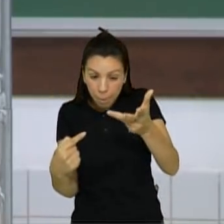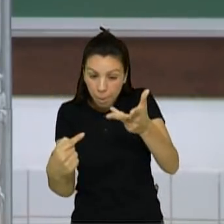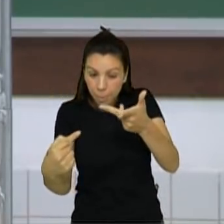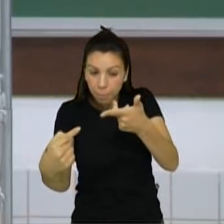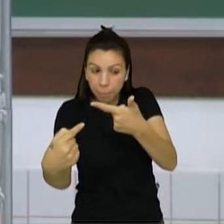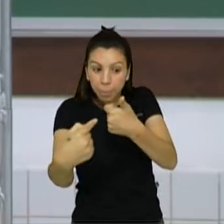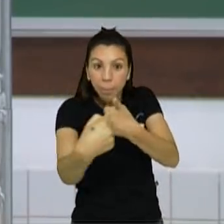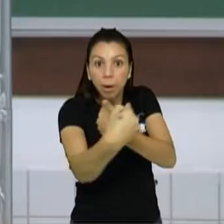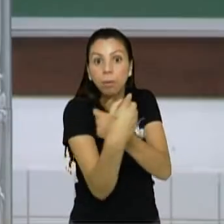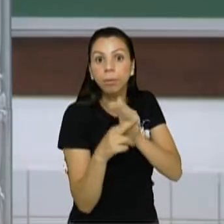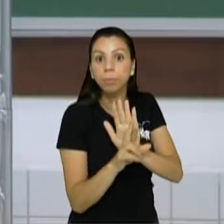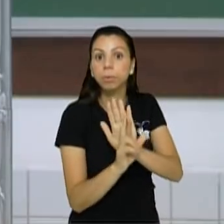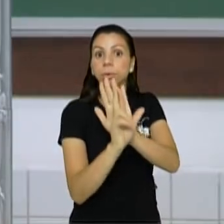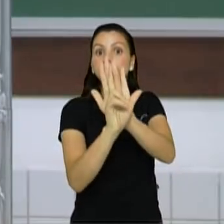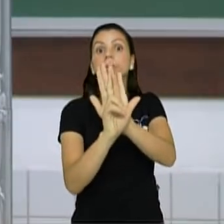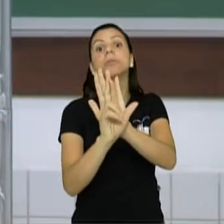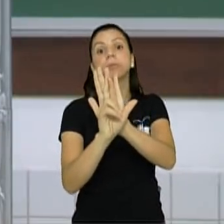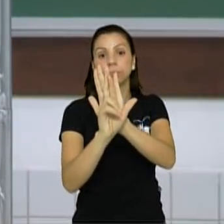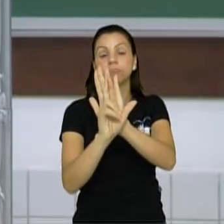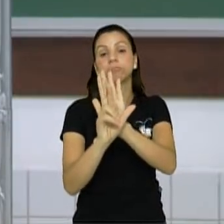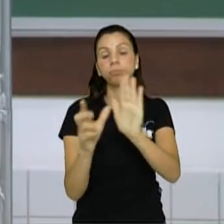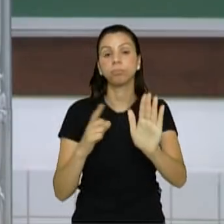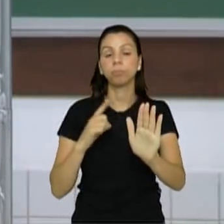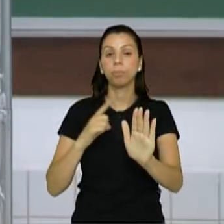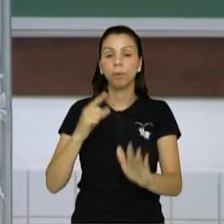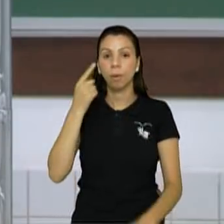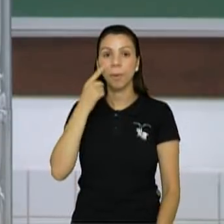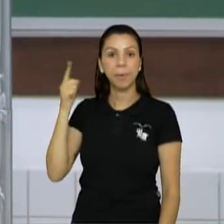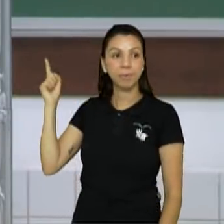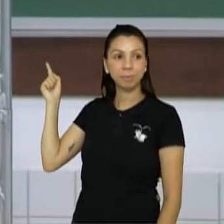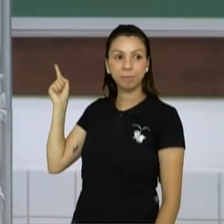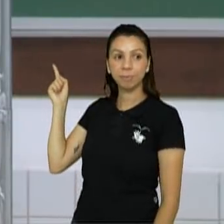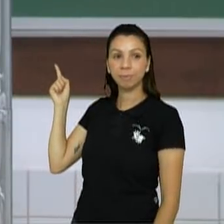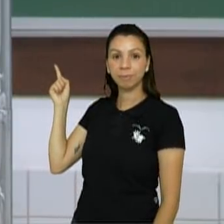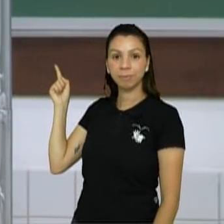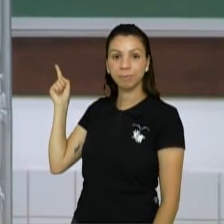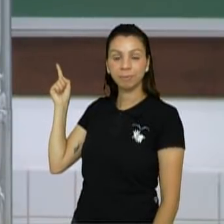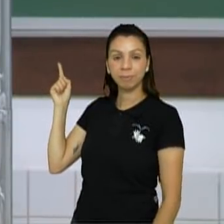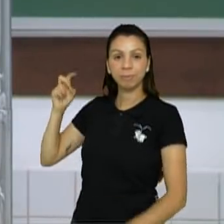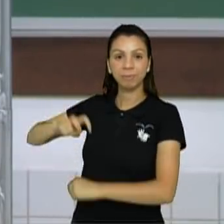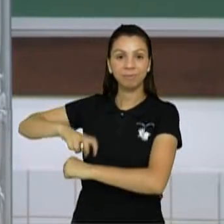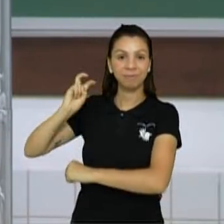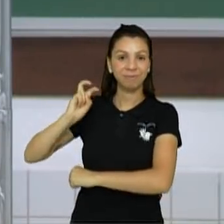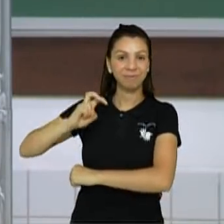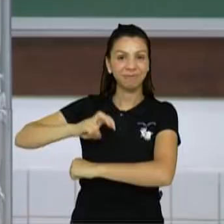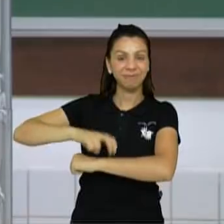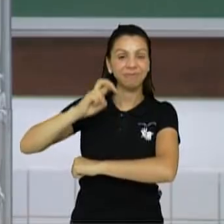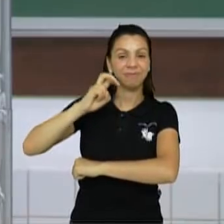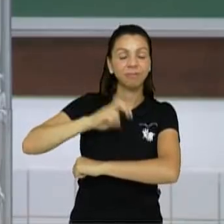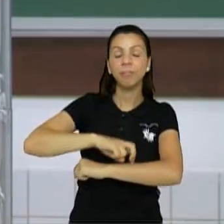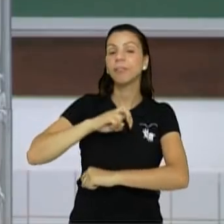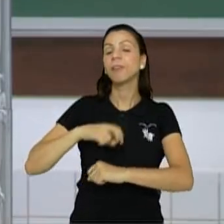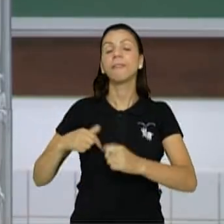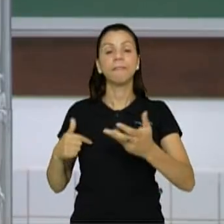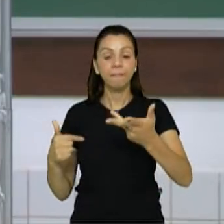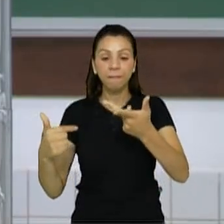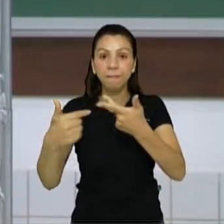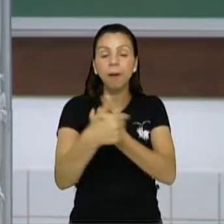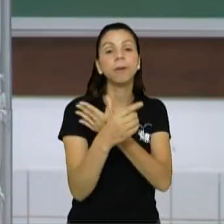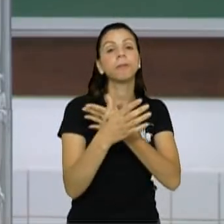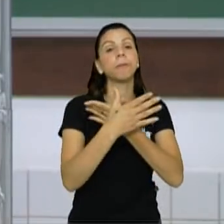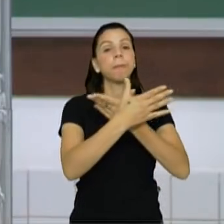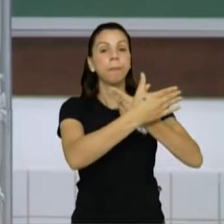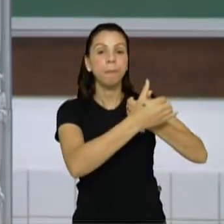muito grandes. Nós temos aqui um gafanhoto bem bonito para te mostrar na aula de hoje, vários exemplares de